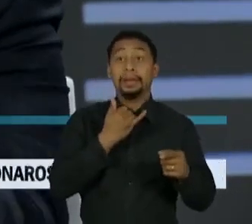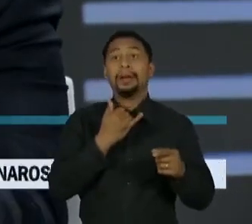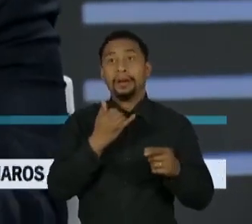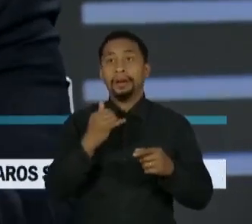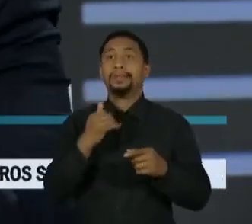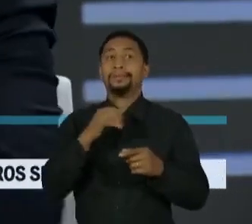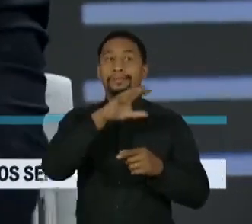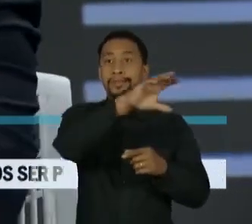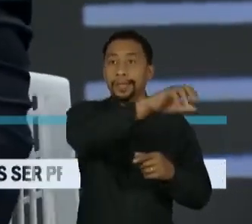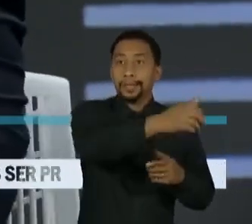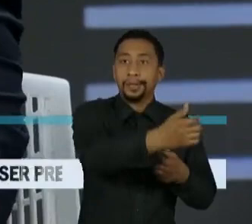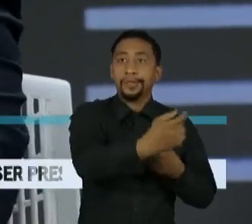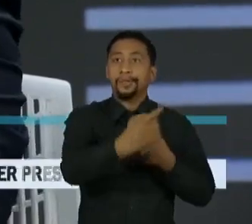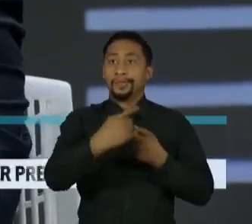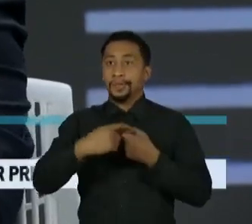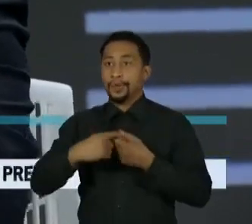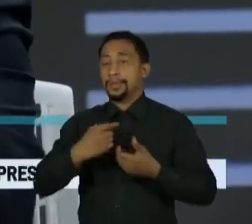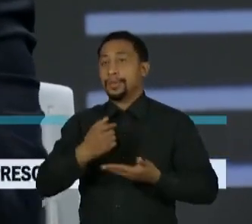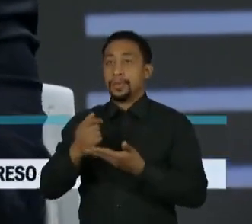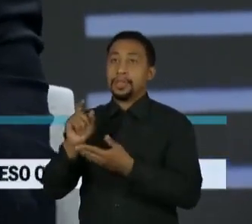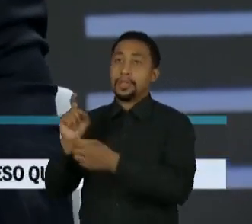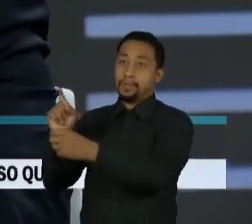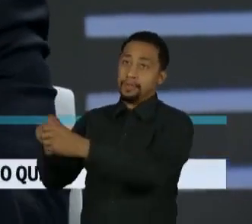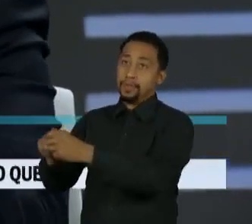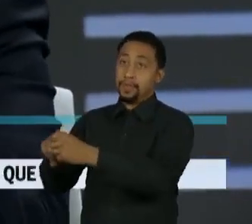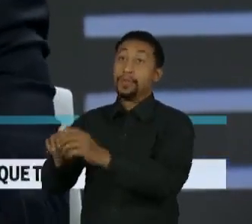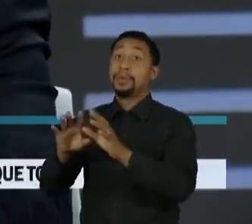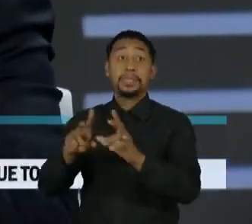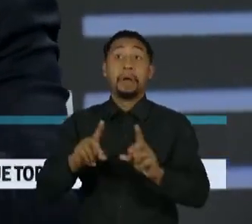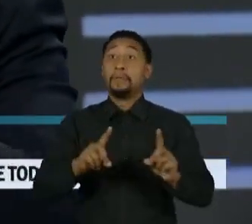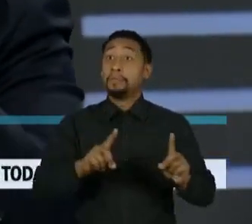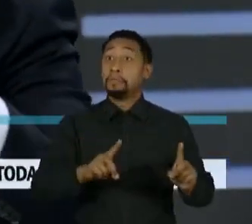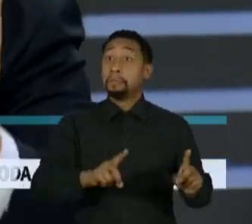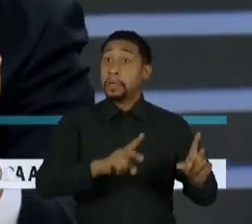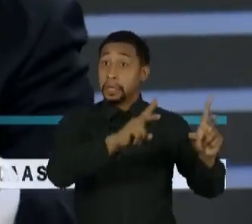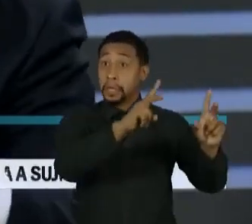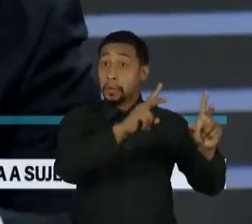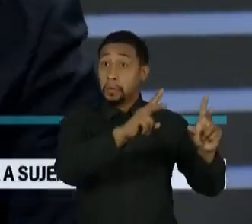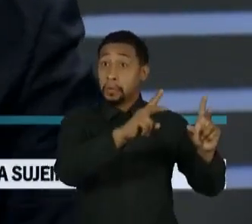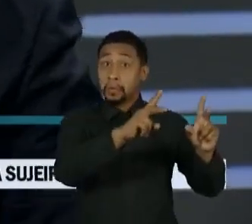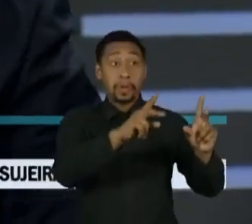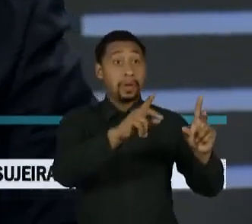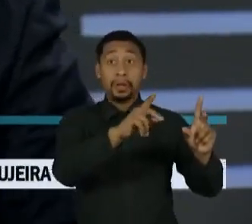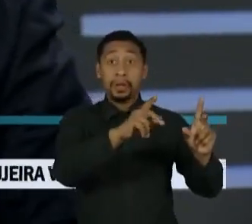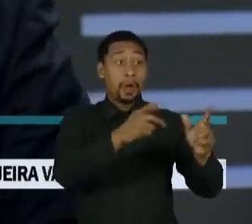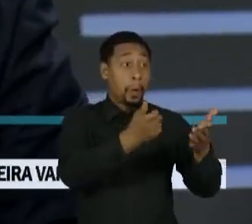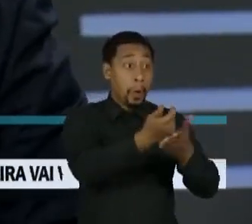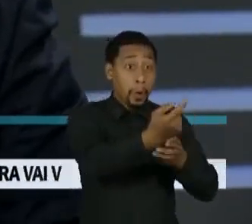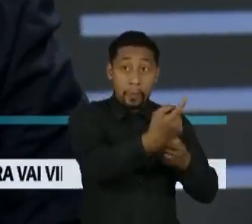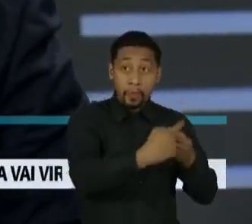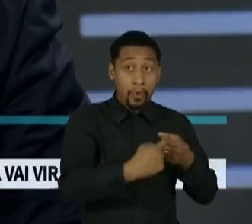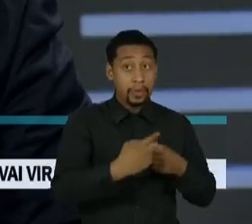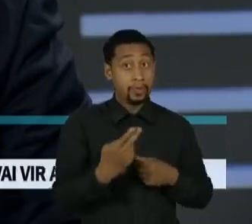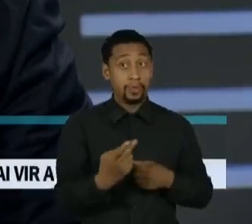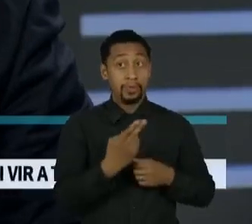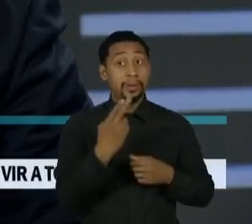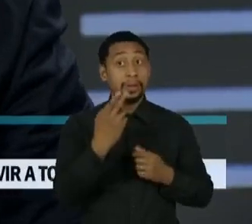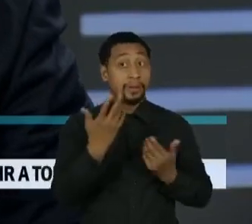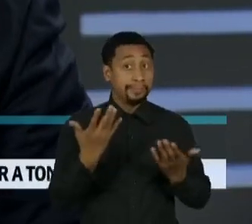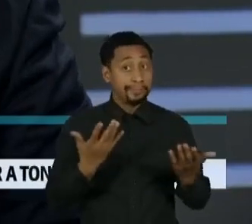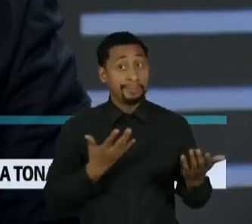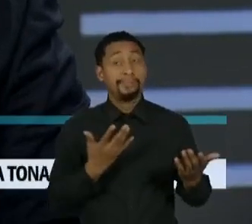devolve o bem agora se você vendeu não tem como devolver a voltar a situação anterior então existe esse decreto